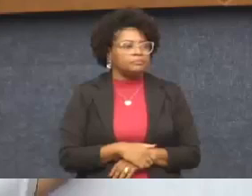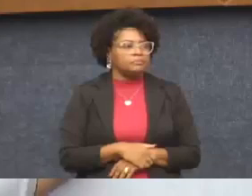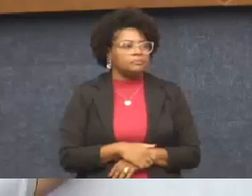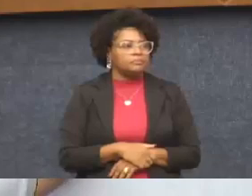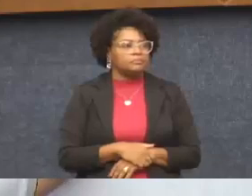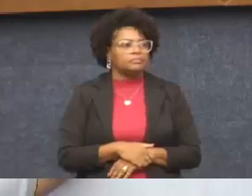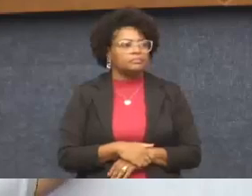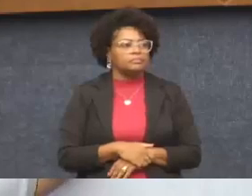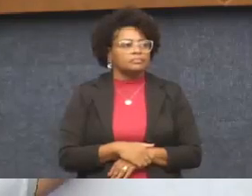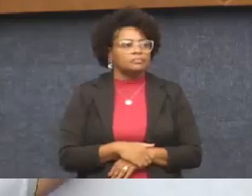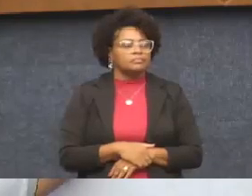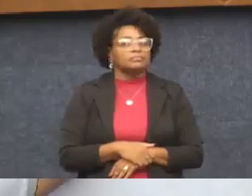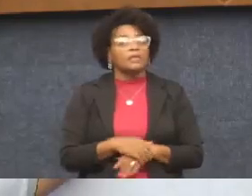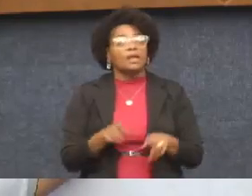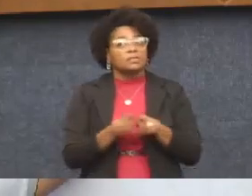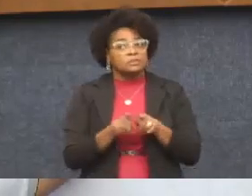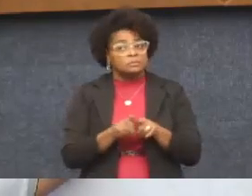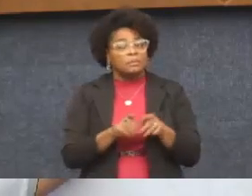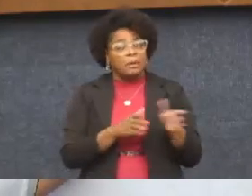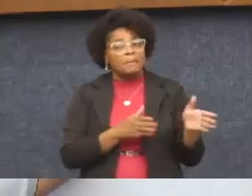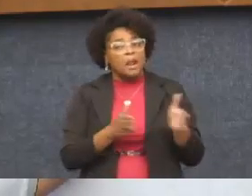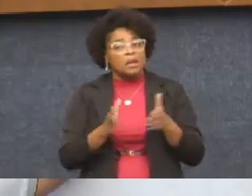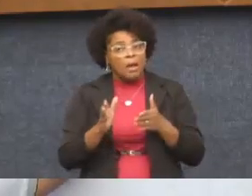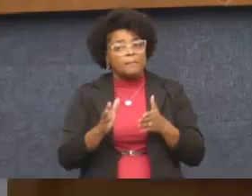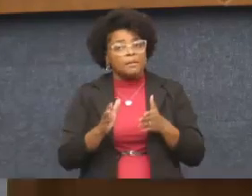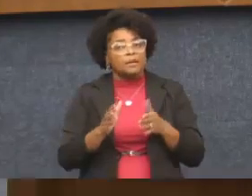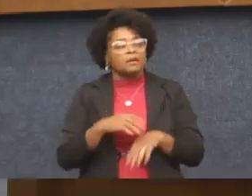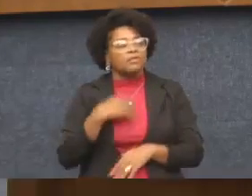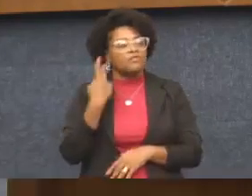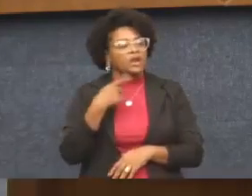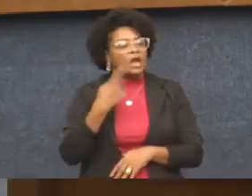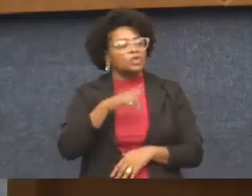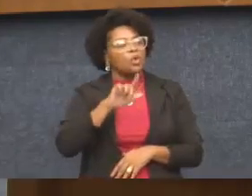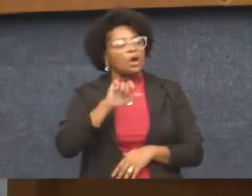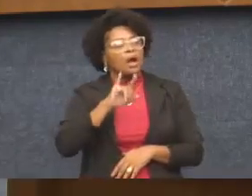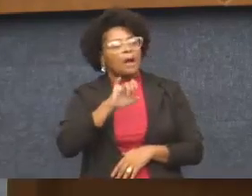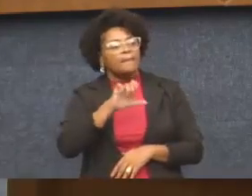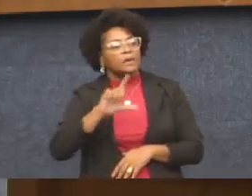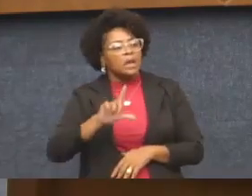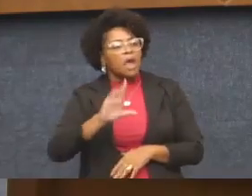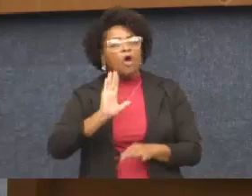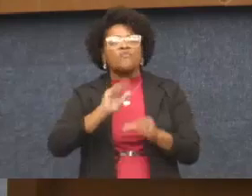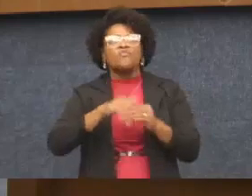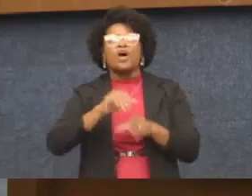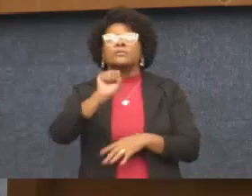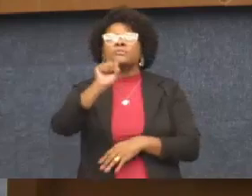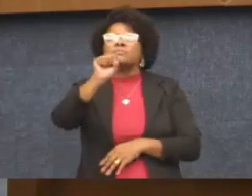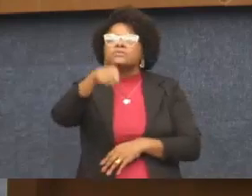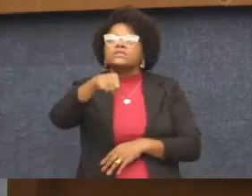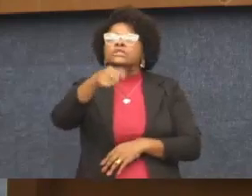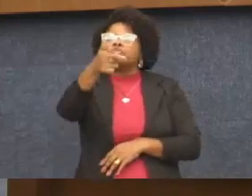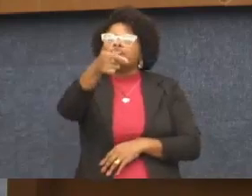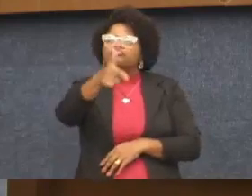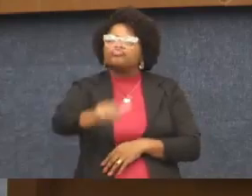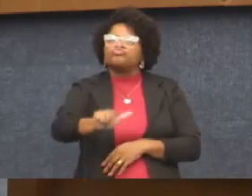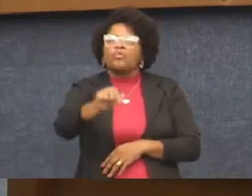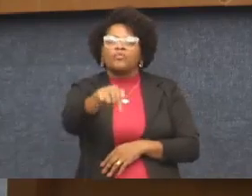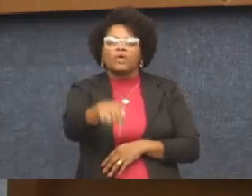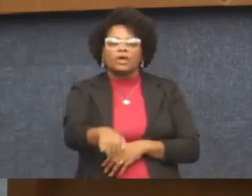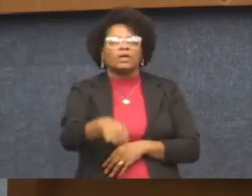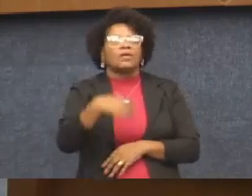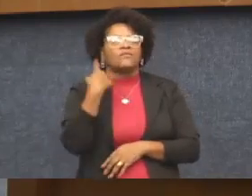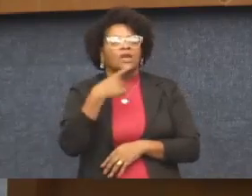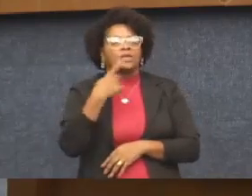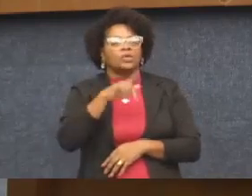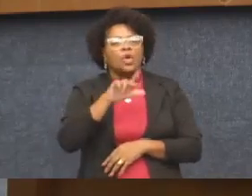Para encaminhar, presidente? Para encaminhar, vereador presidente Gabriel Azevedo. Quero encaminhar o voto sim. Essa, mais uma vez, vereador Aloide,